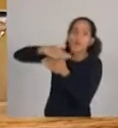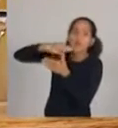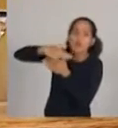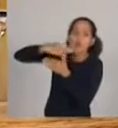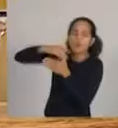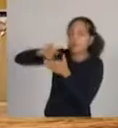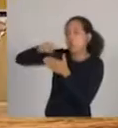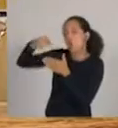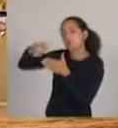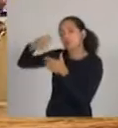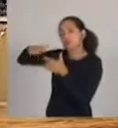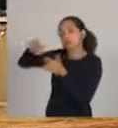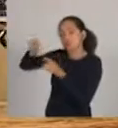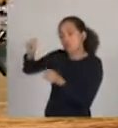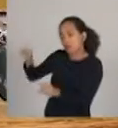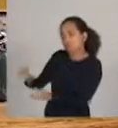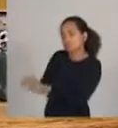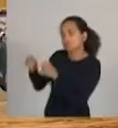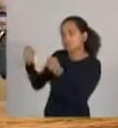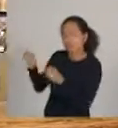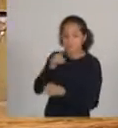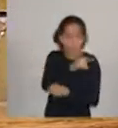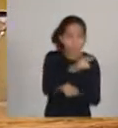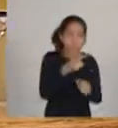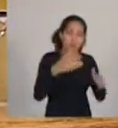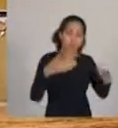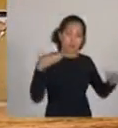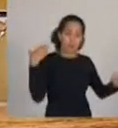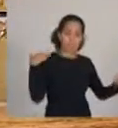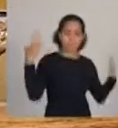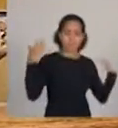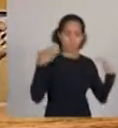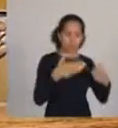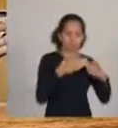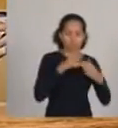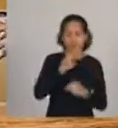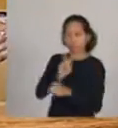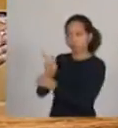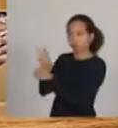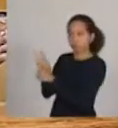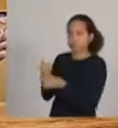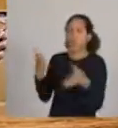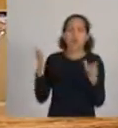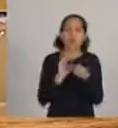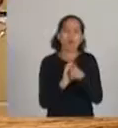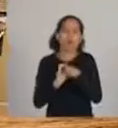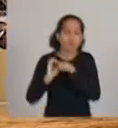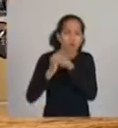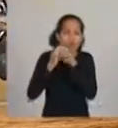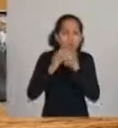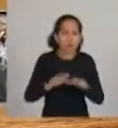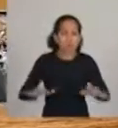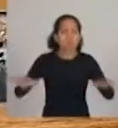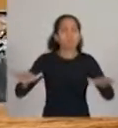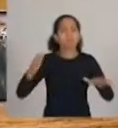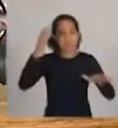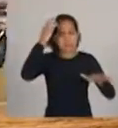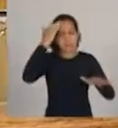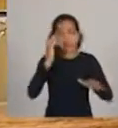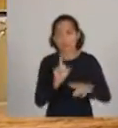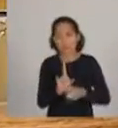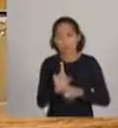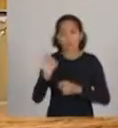naufrágio, vocês estão, ou se está, inclusive, com uma população, nós estamos agora numa pandemia, né, com uma população